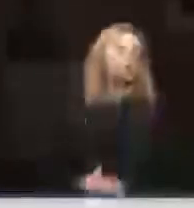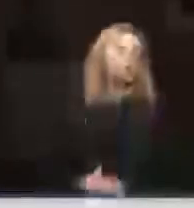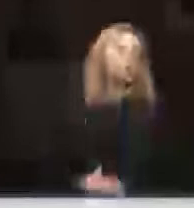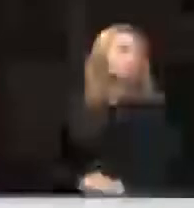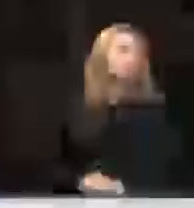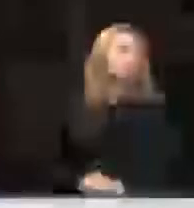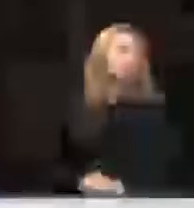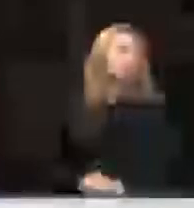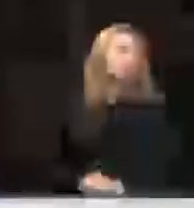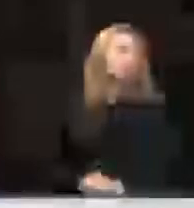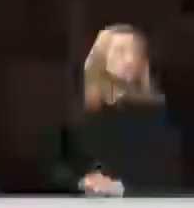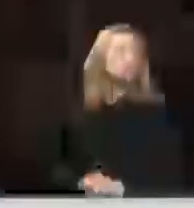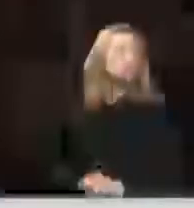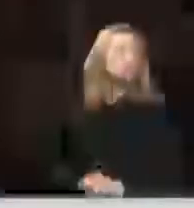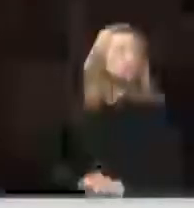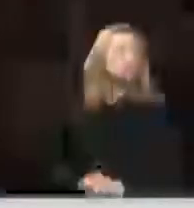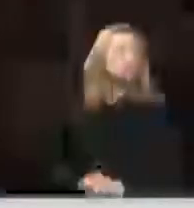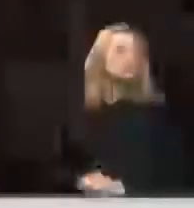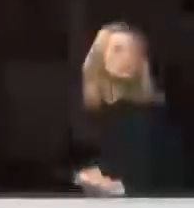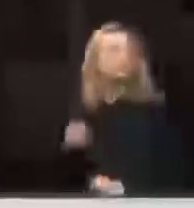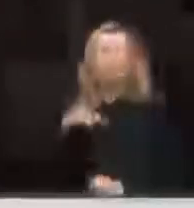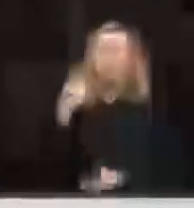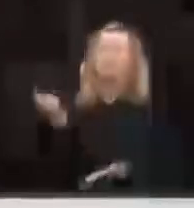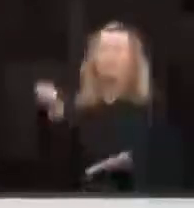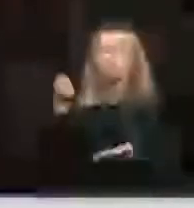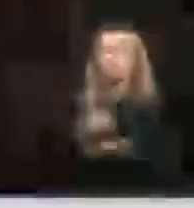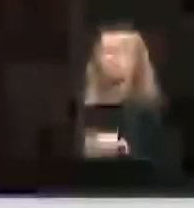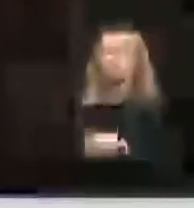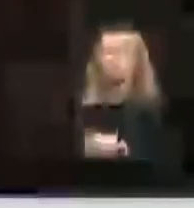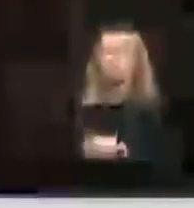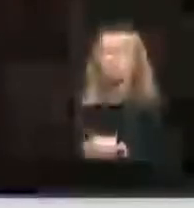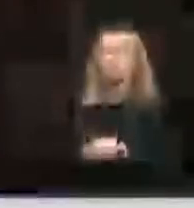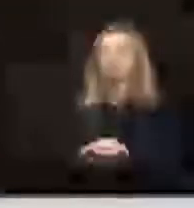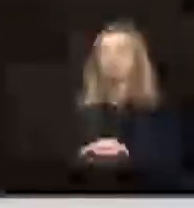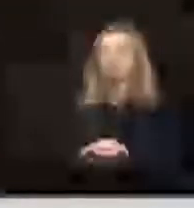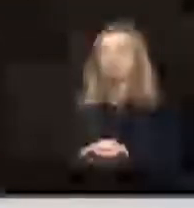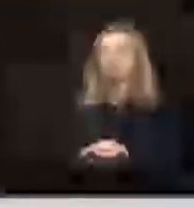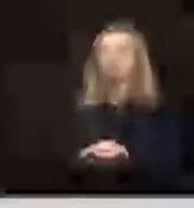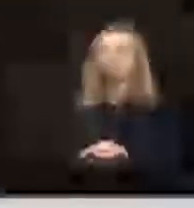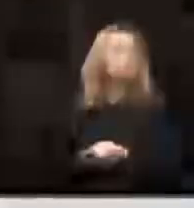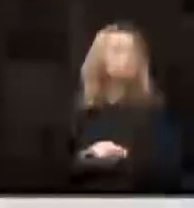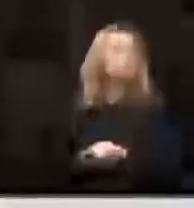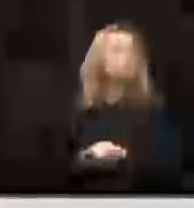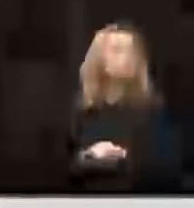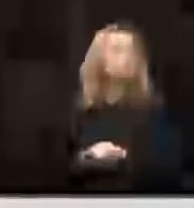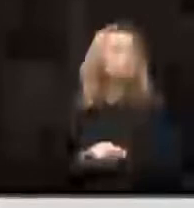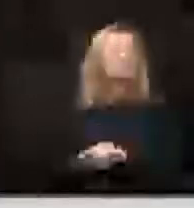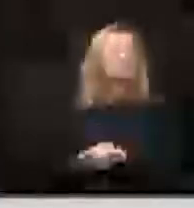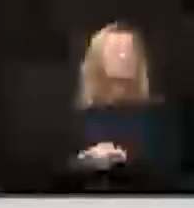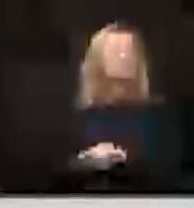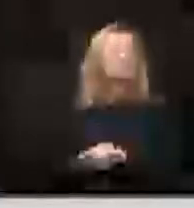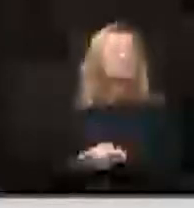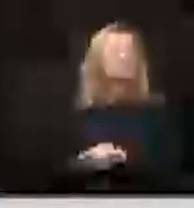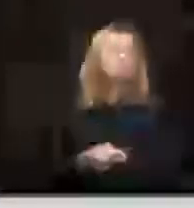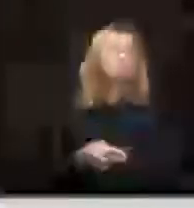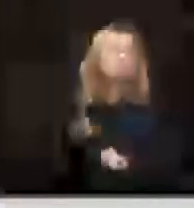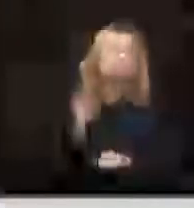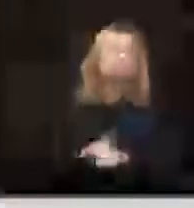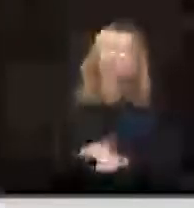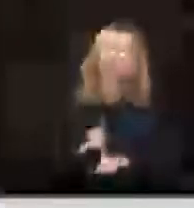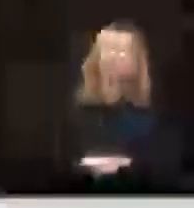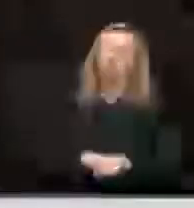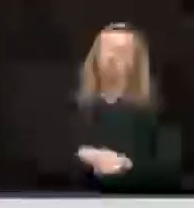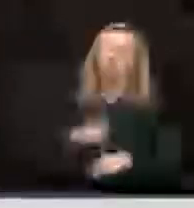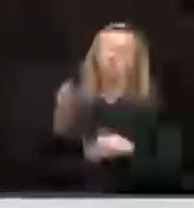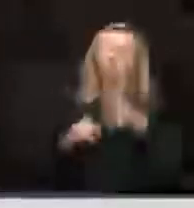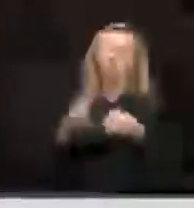admitindo o cumprimento de uma sentença a partir da decisão em segunda instância.